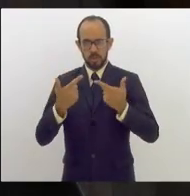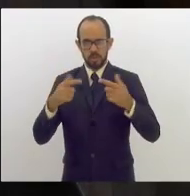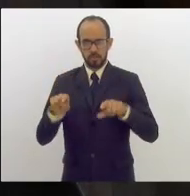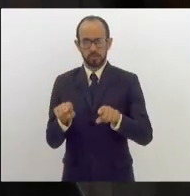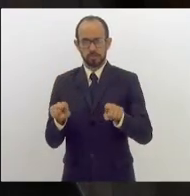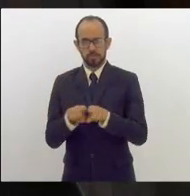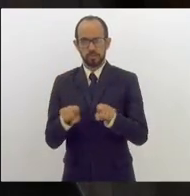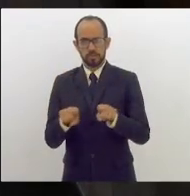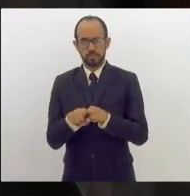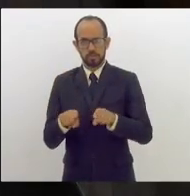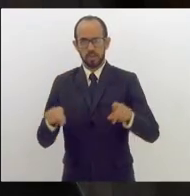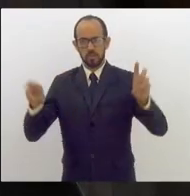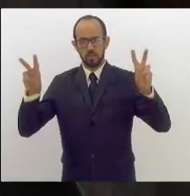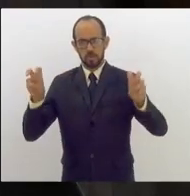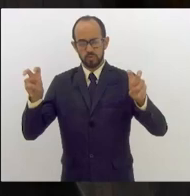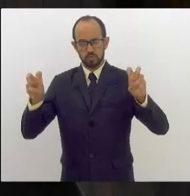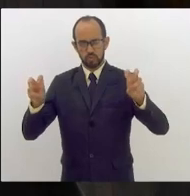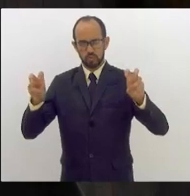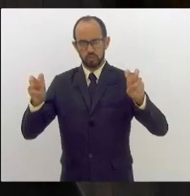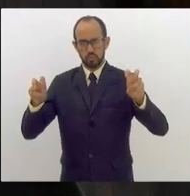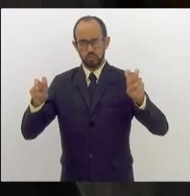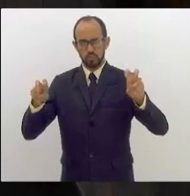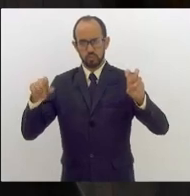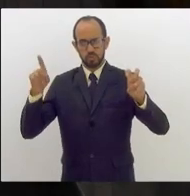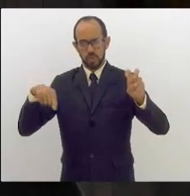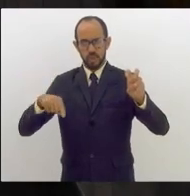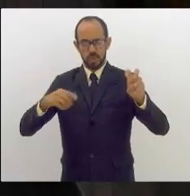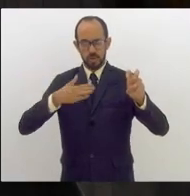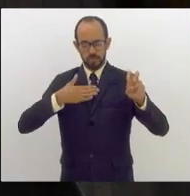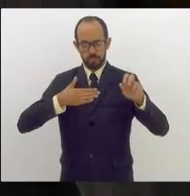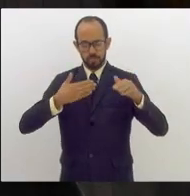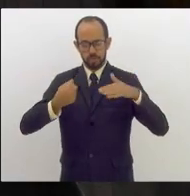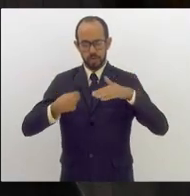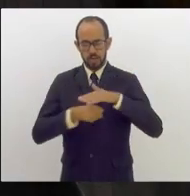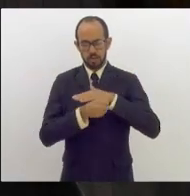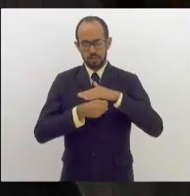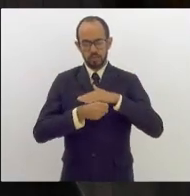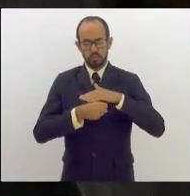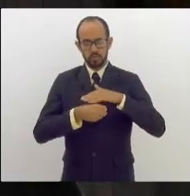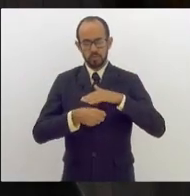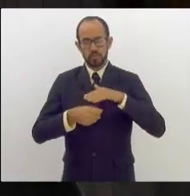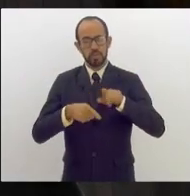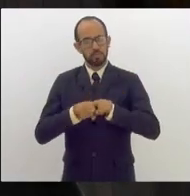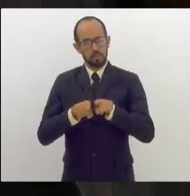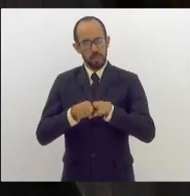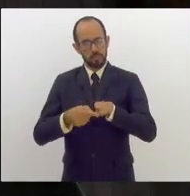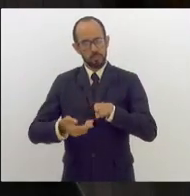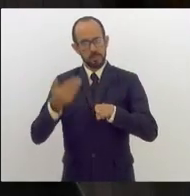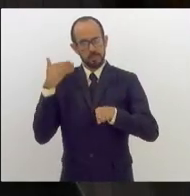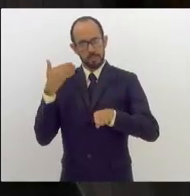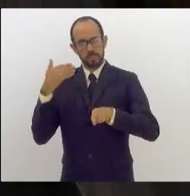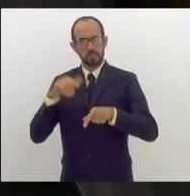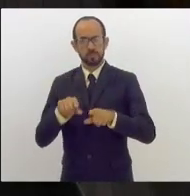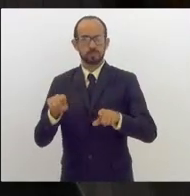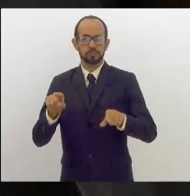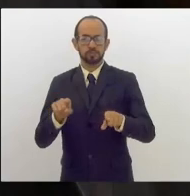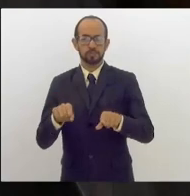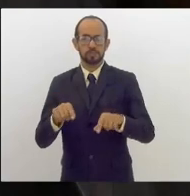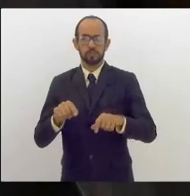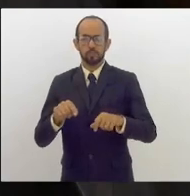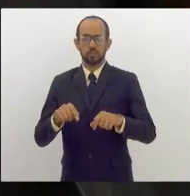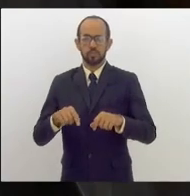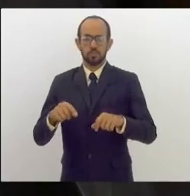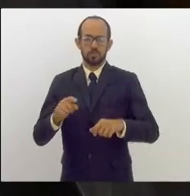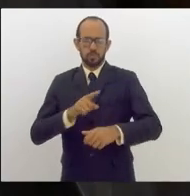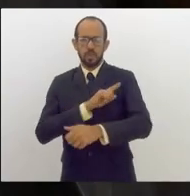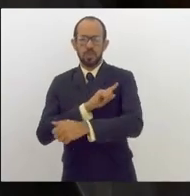uma pauta que tem contado não só nessa legislatura mas em outras legislaturas com a força